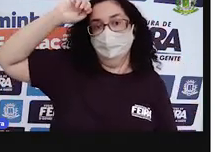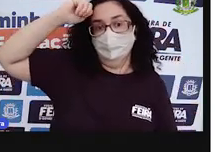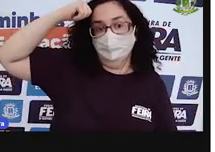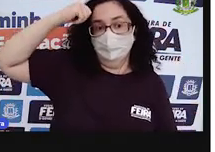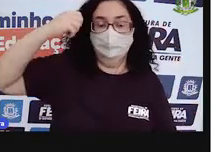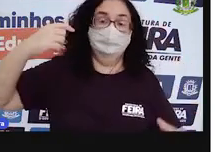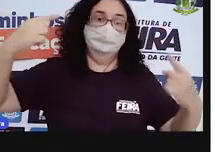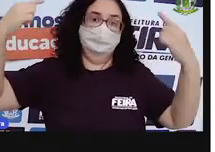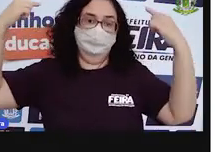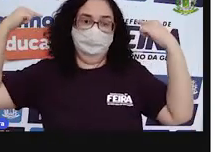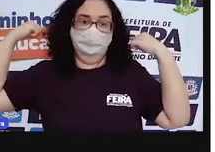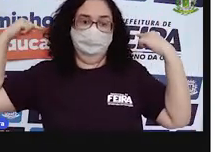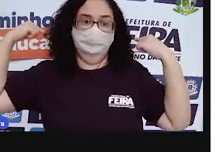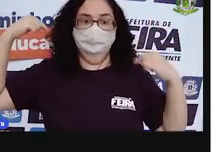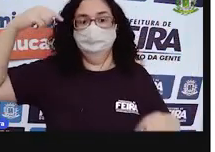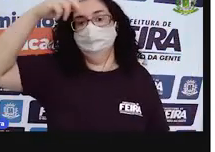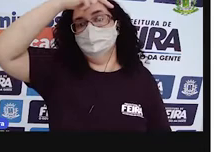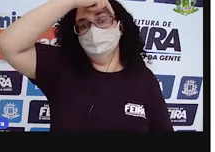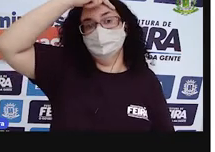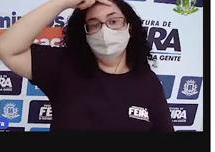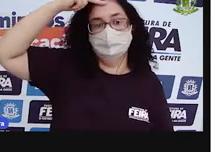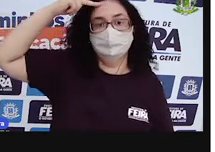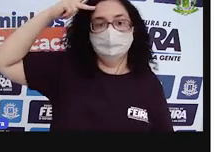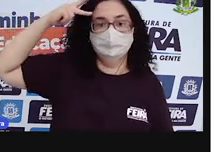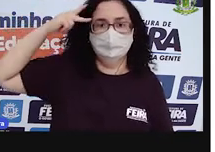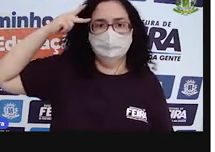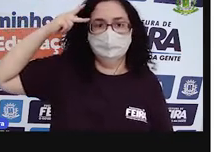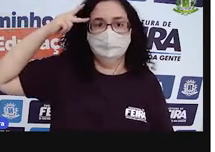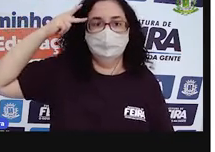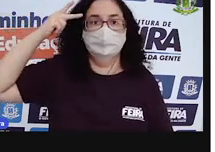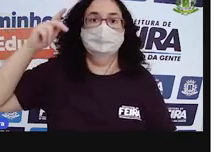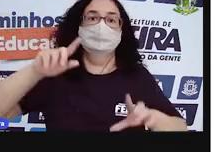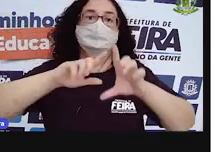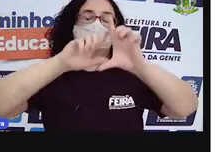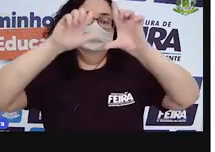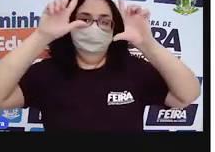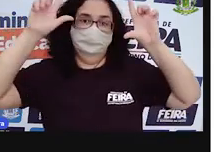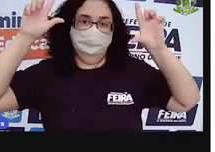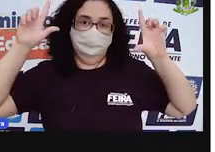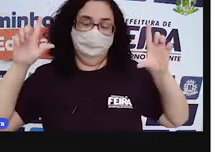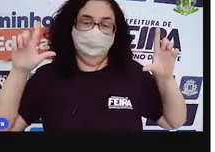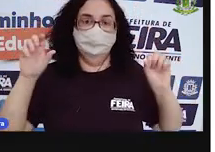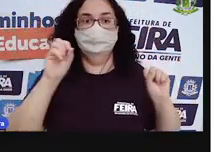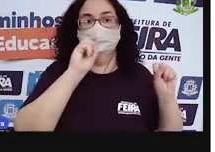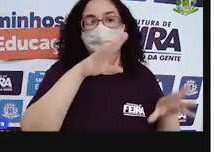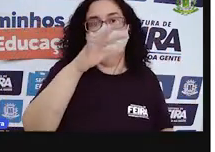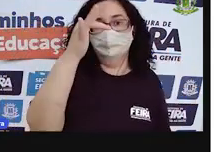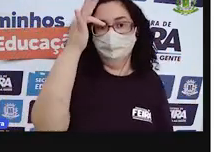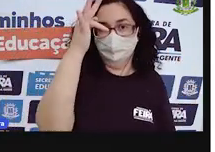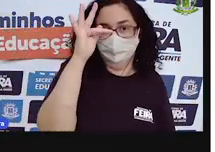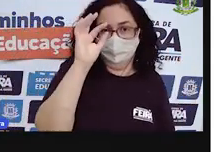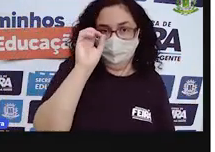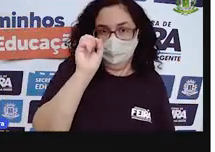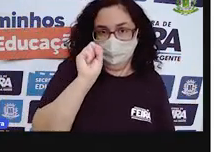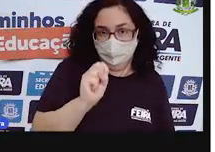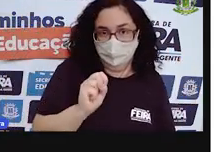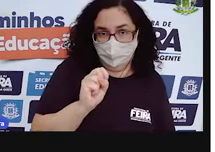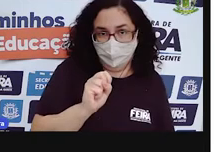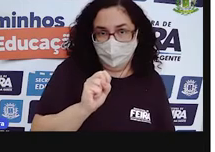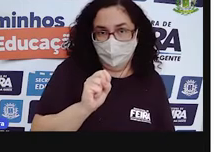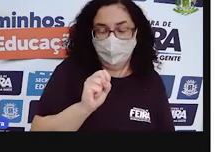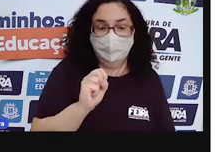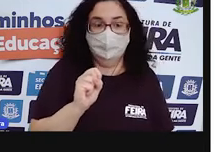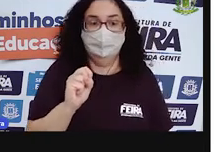e atrás da minha pessoa o cartaz da Secretaria Municipal de Educação de Feira de Santana a